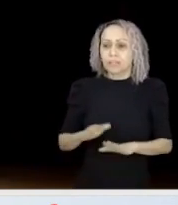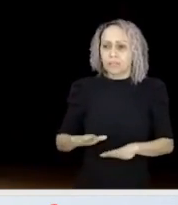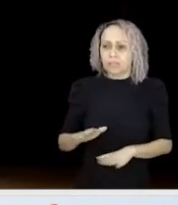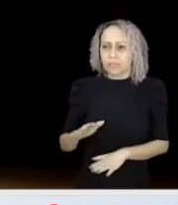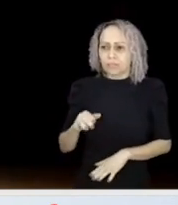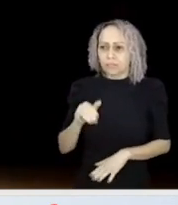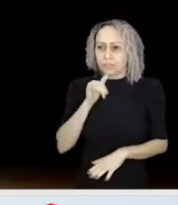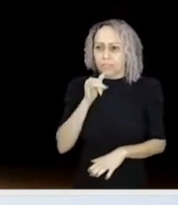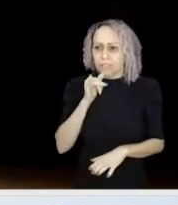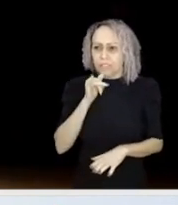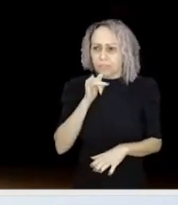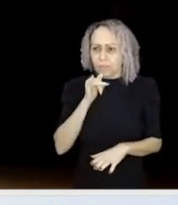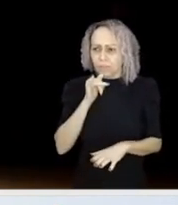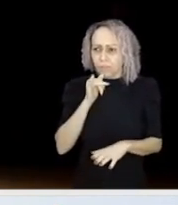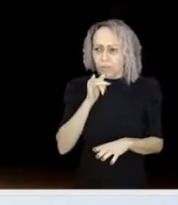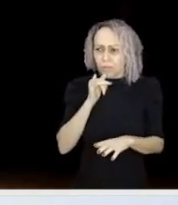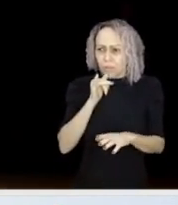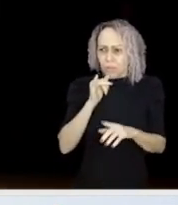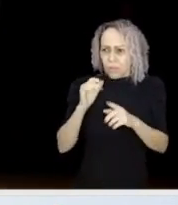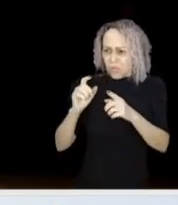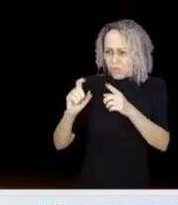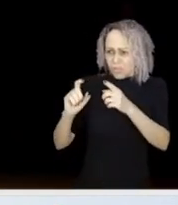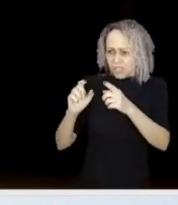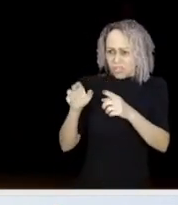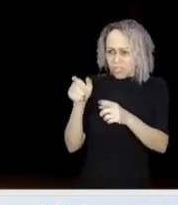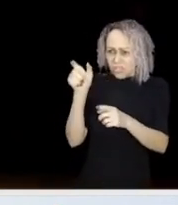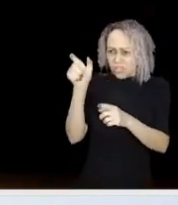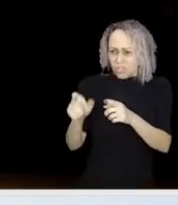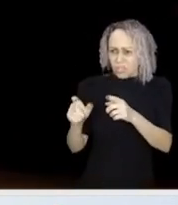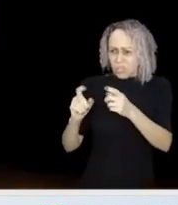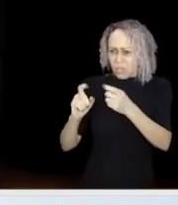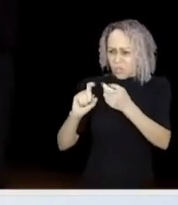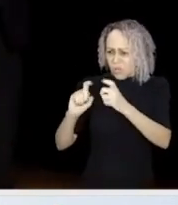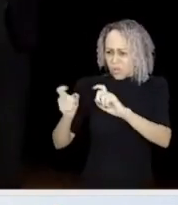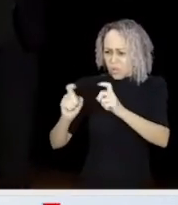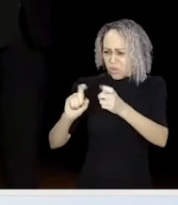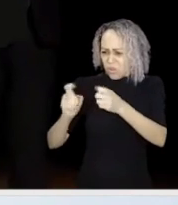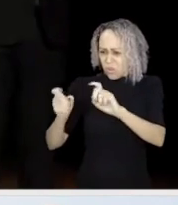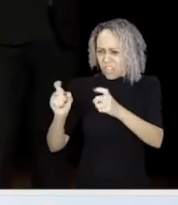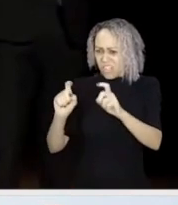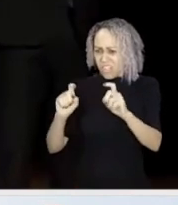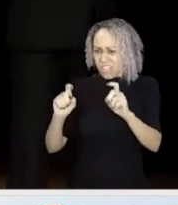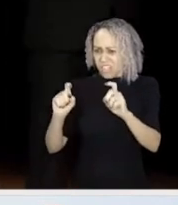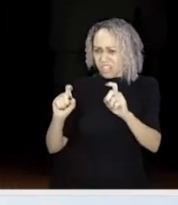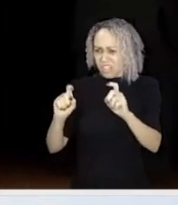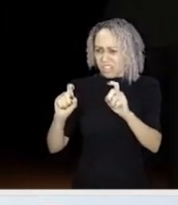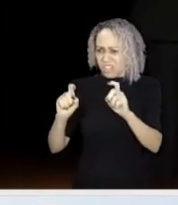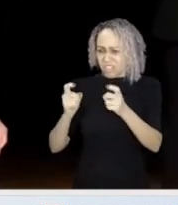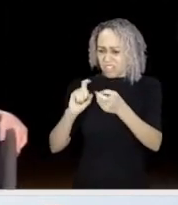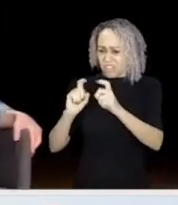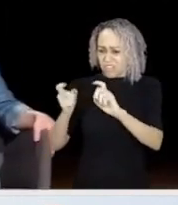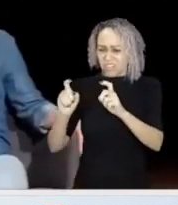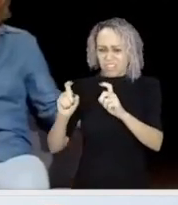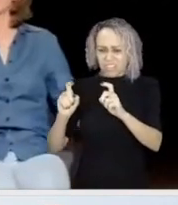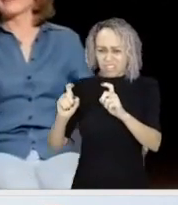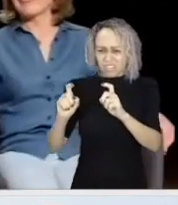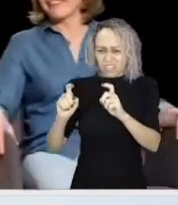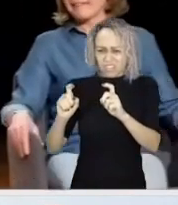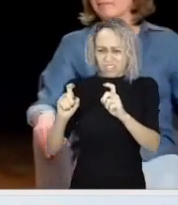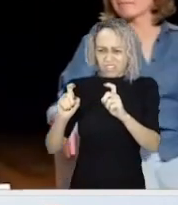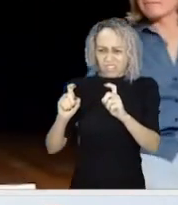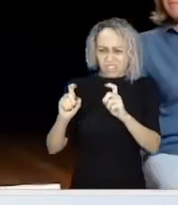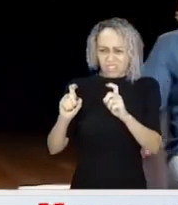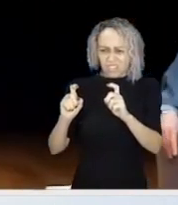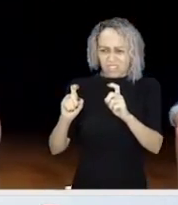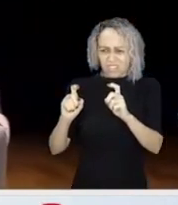influenciadores que fizeram o L já falando, ai, ah, porque eu conheço fulano que tá, ai, gente, não acabou,